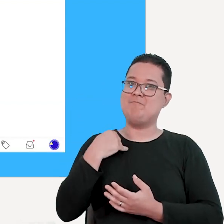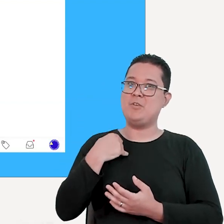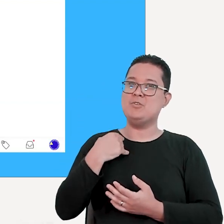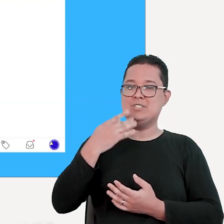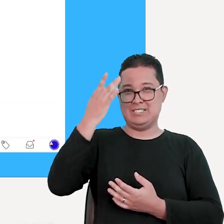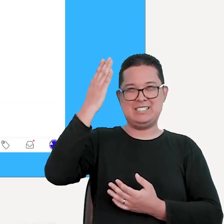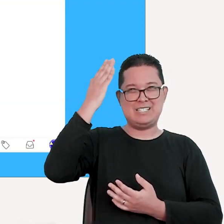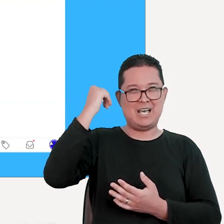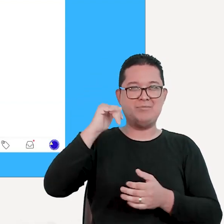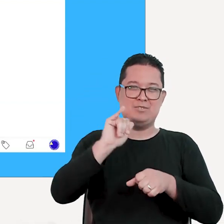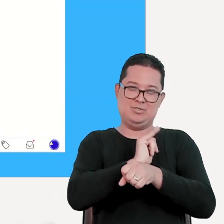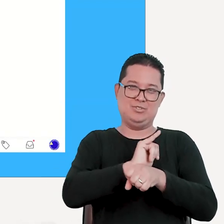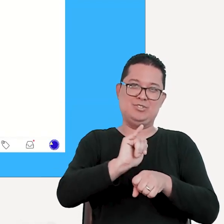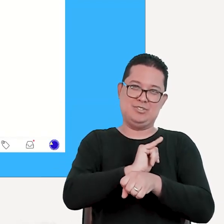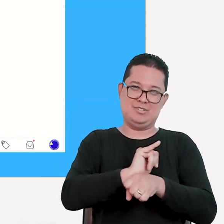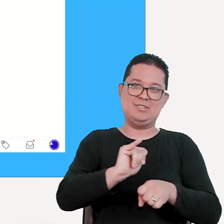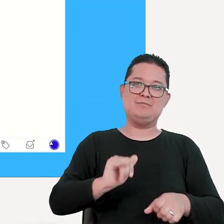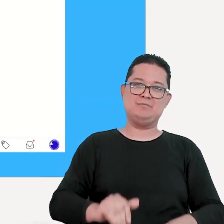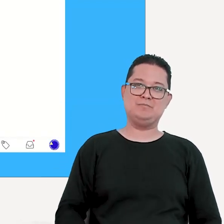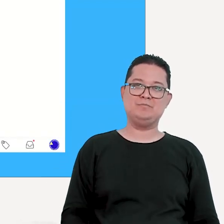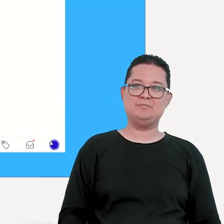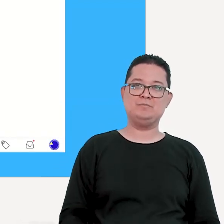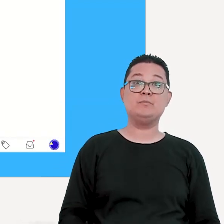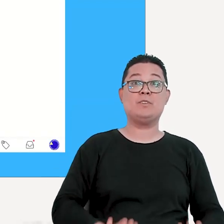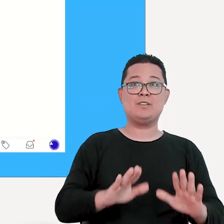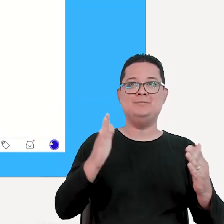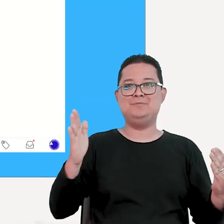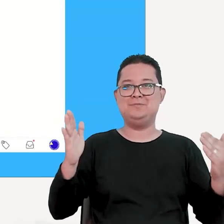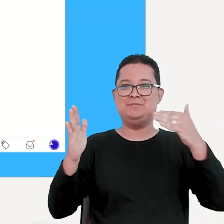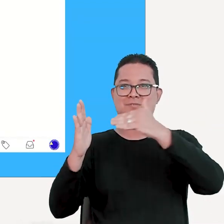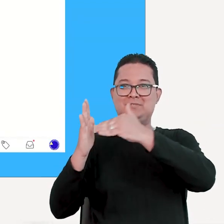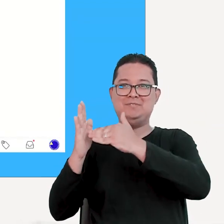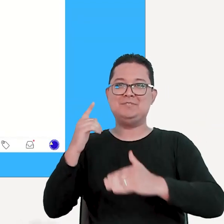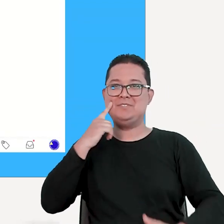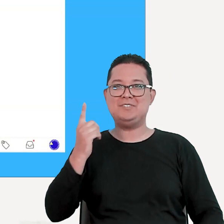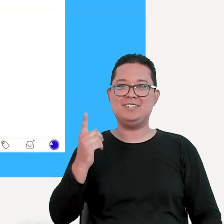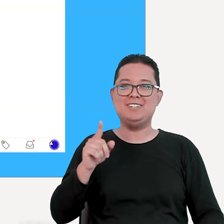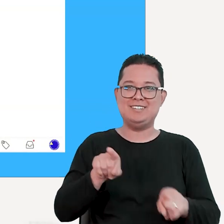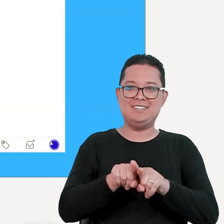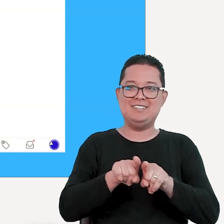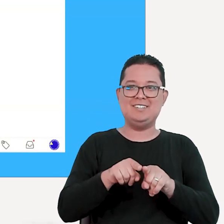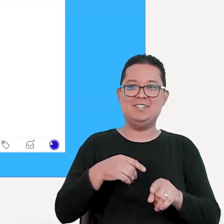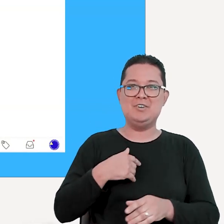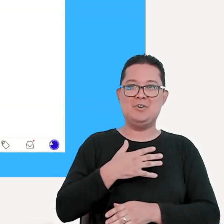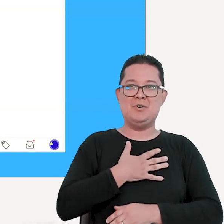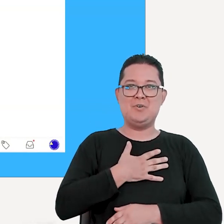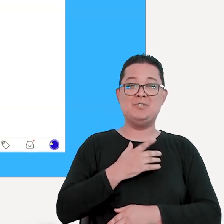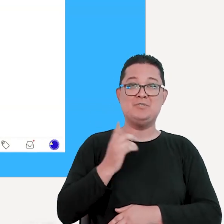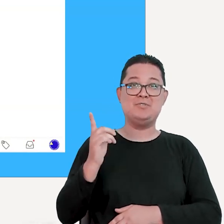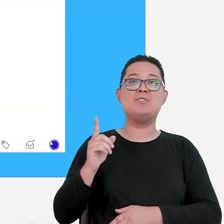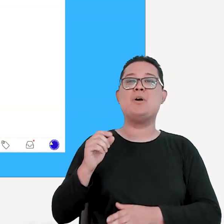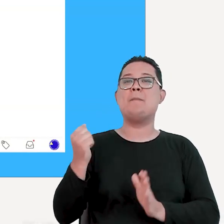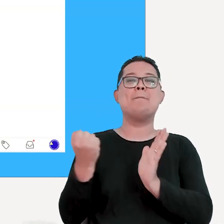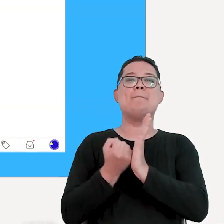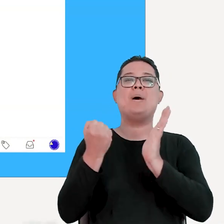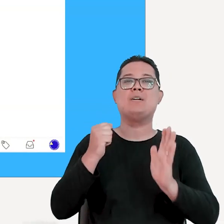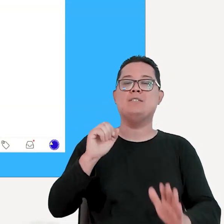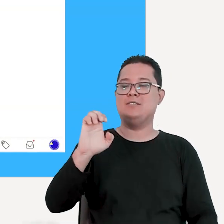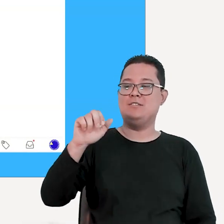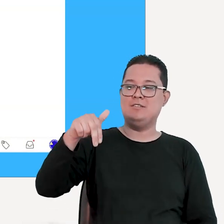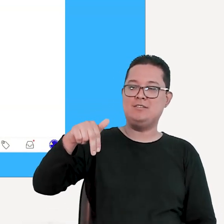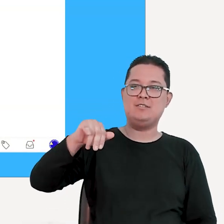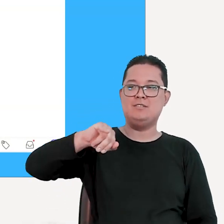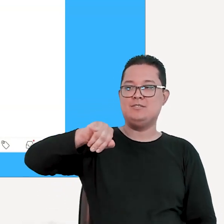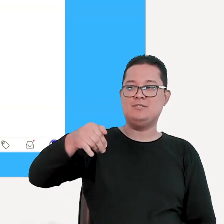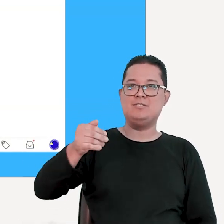nesse último exemplo, é um exemplo também, eu sempre gosto de trazer essa marca para as minhas falas, que é o Enjoei. O Enjoei, ele é bem